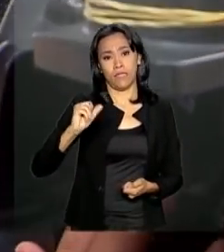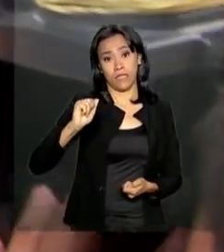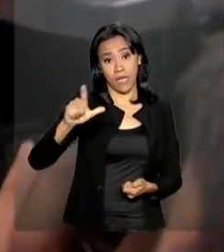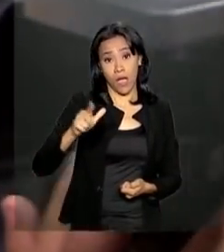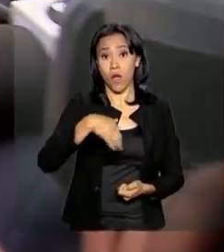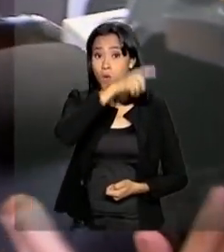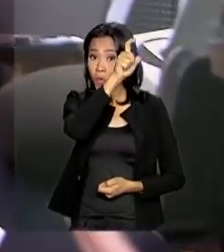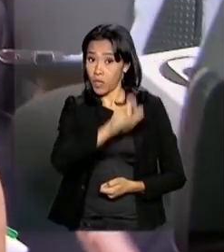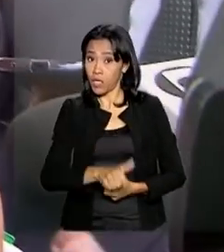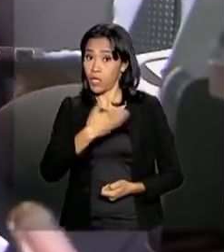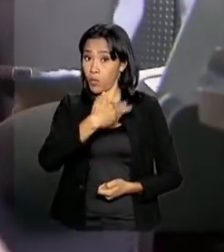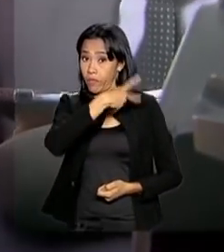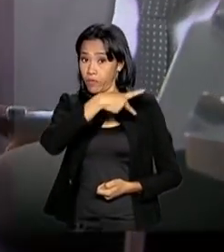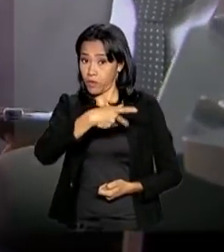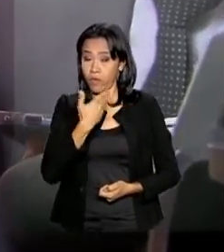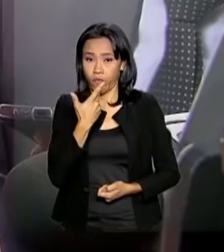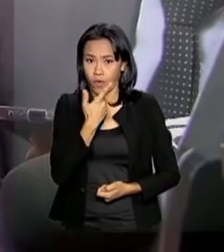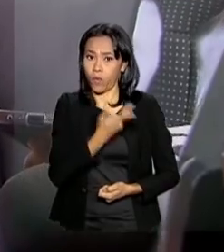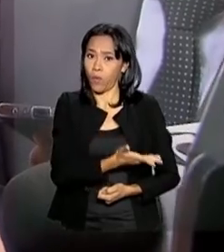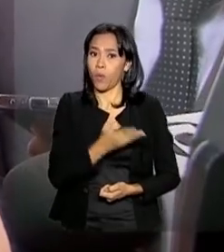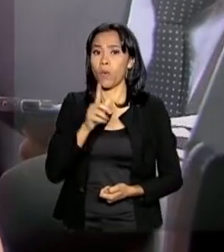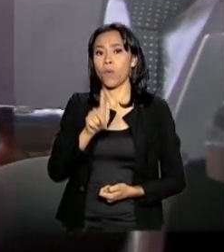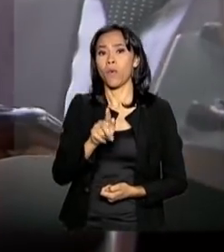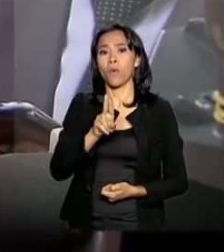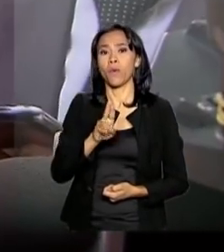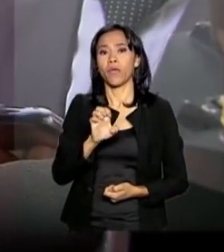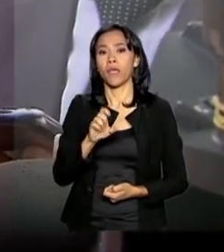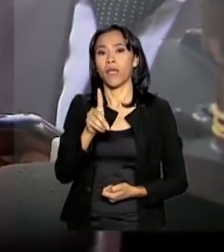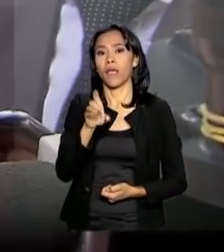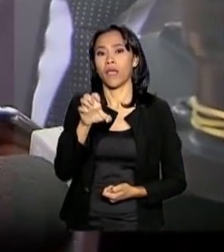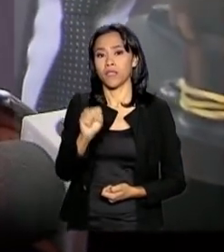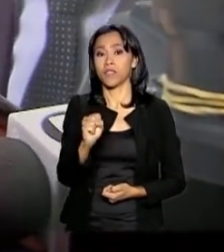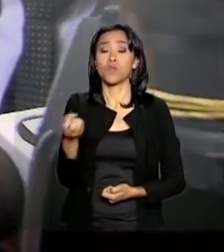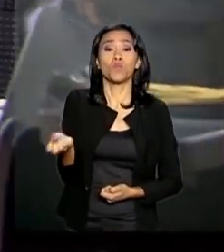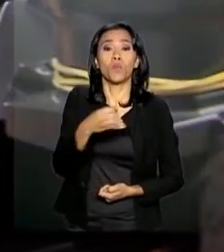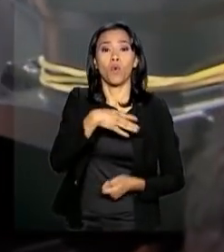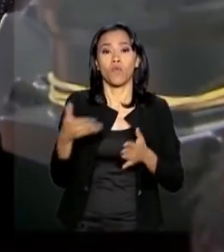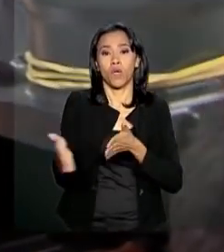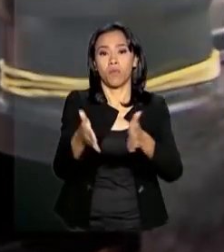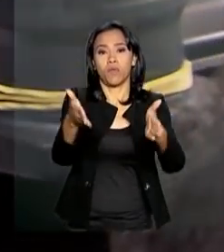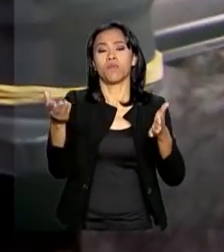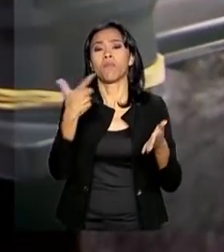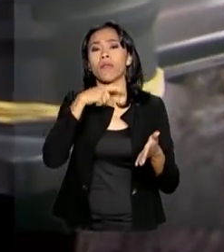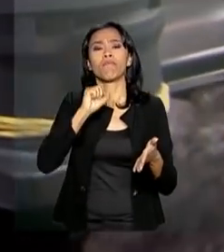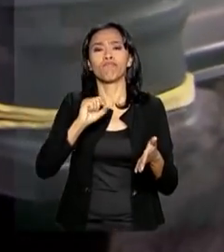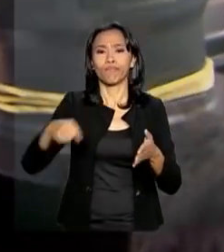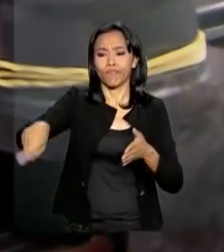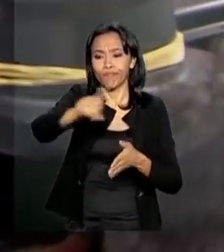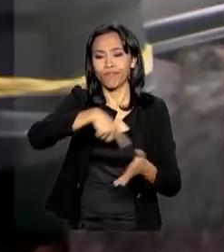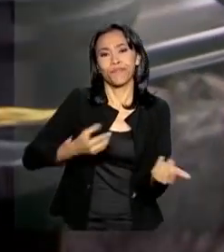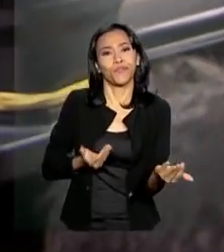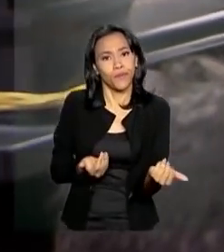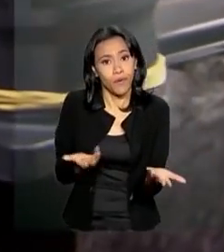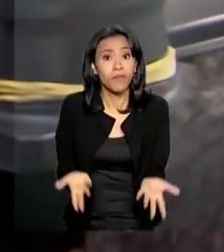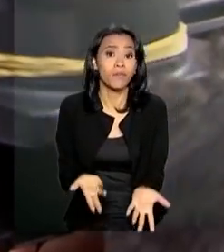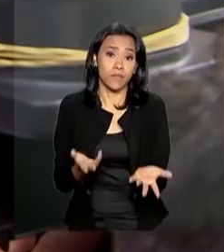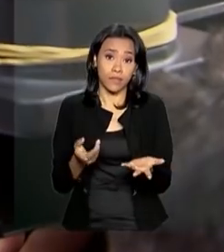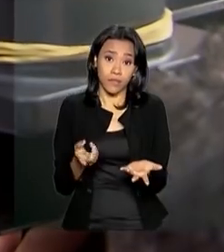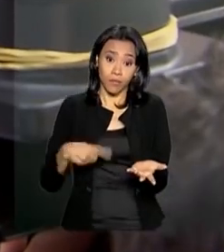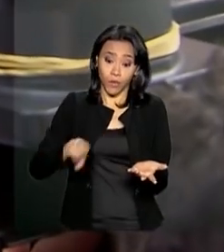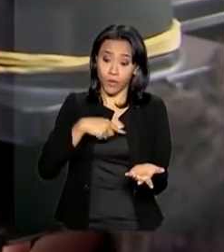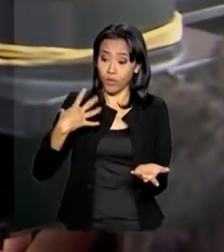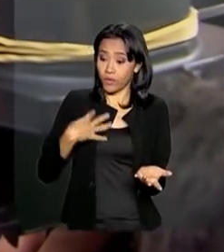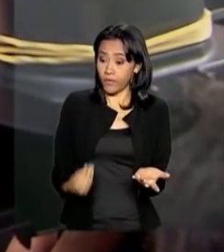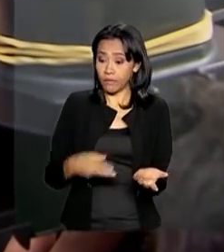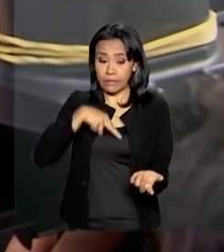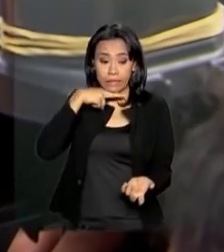Paulo Guedes vem falando há muito tempo construir um novo caminho para os jovens né não é correto que a gente Coloque os nossos